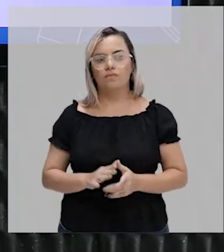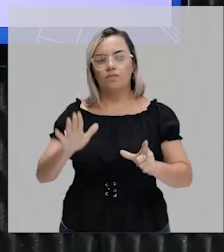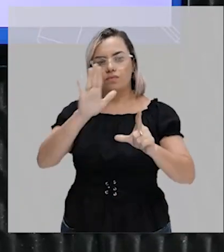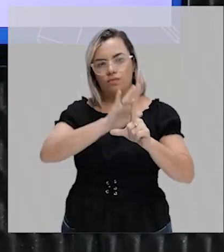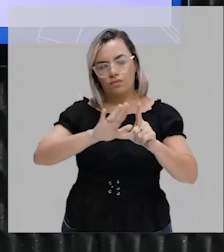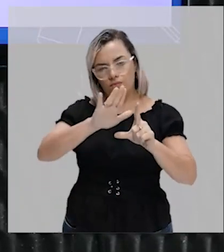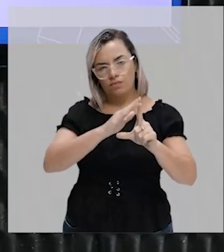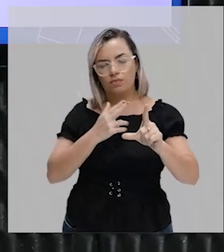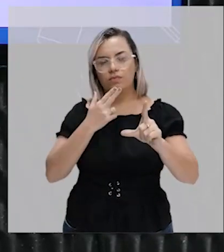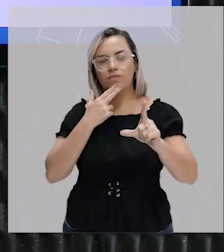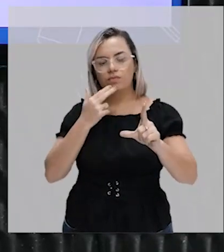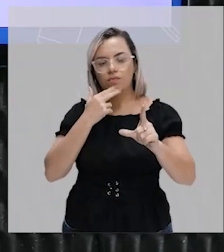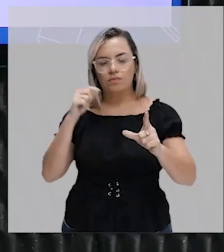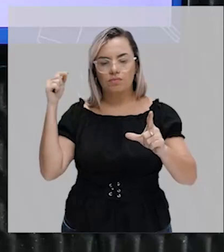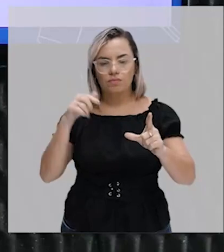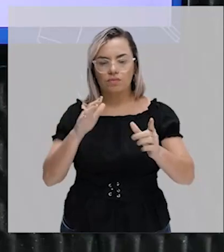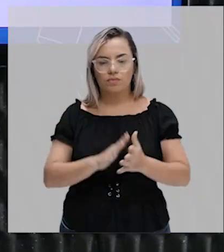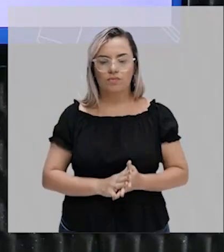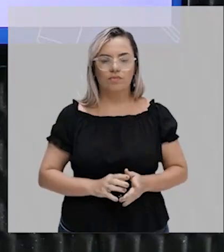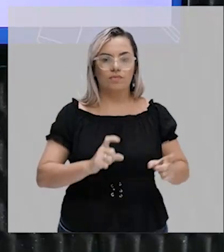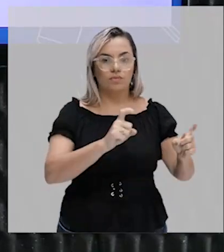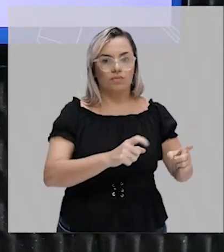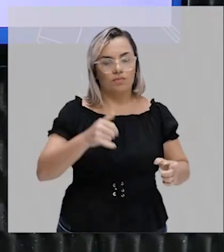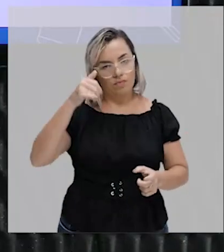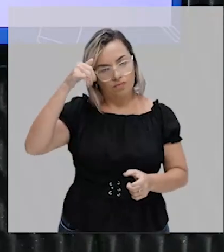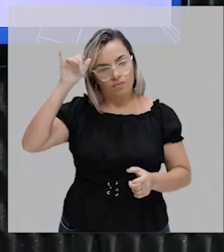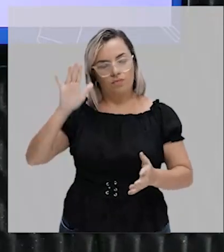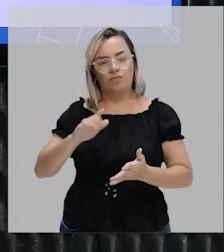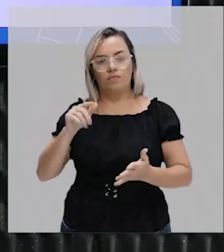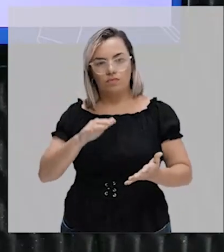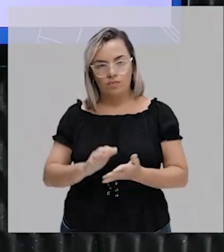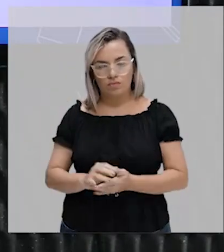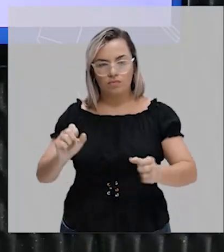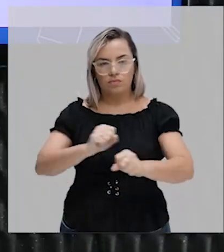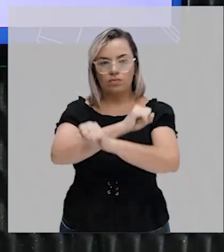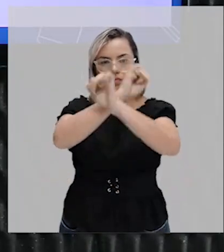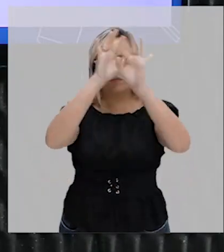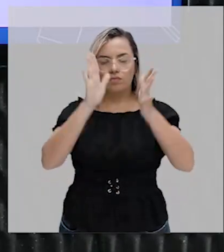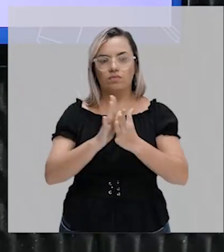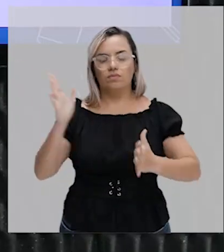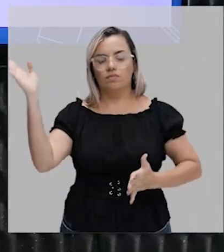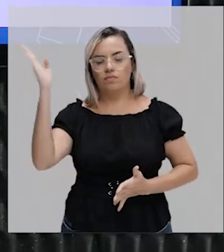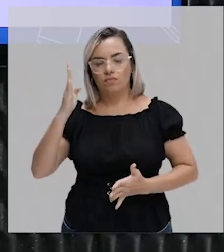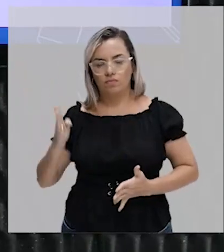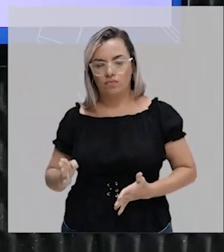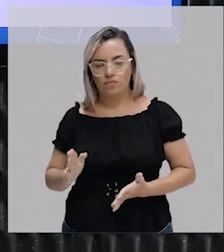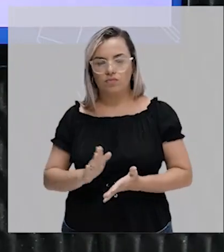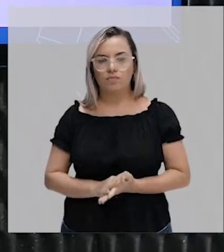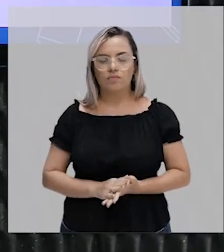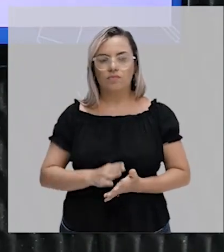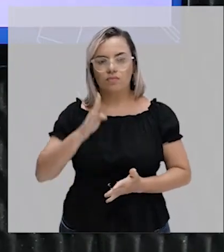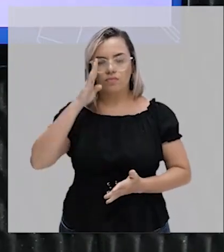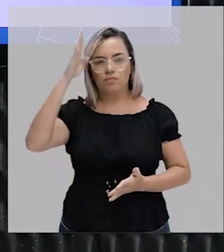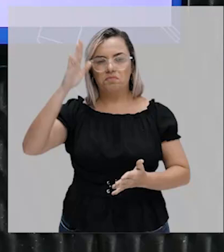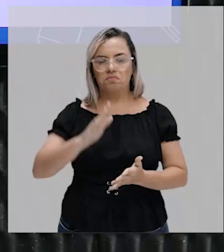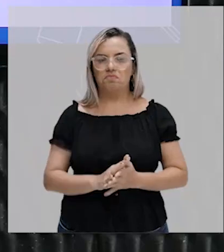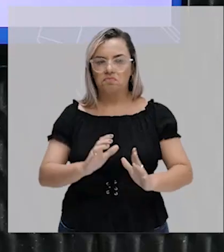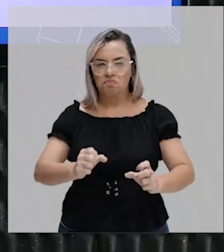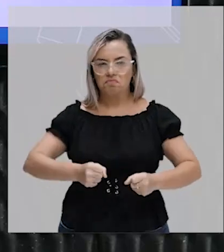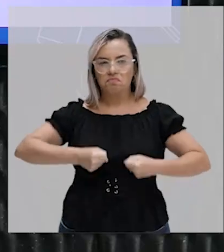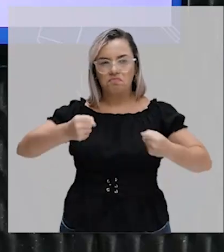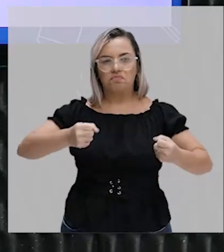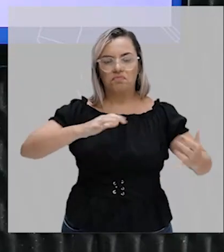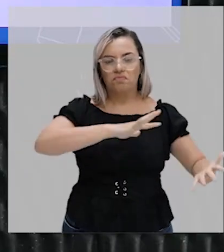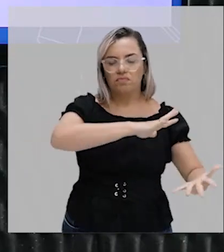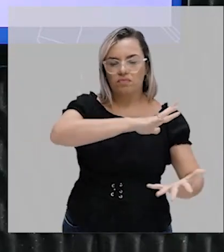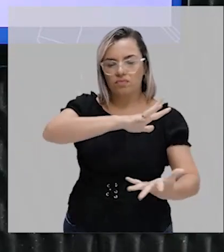essa temática da agropecuária brasileira, nós deixamos muito claro. O Brasil, ele é uma das principais potências